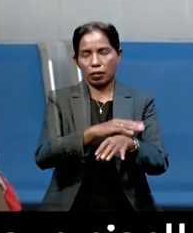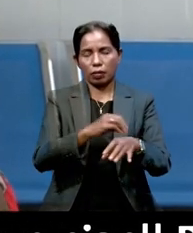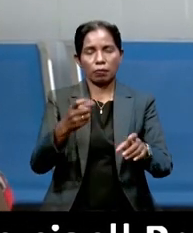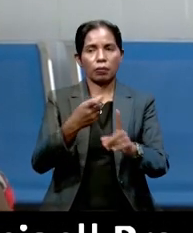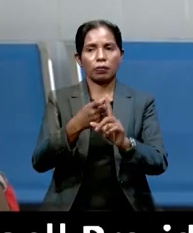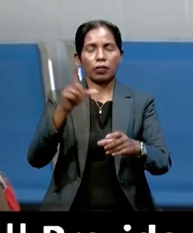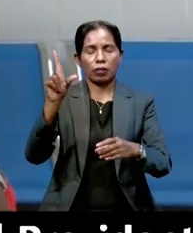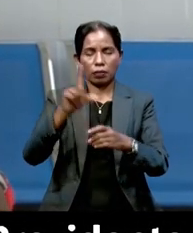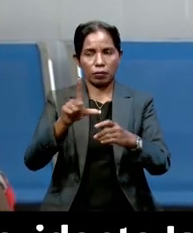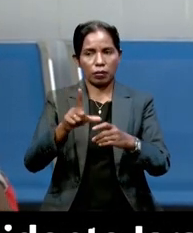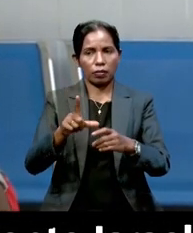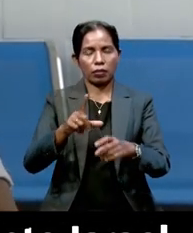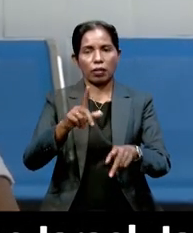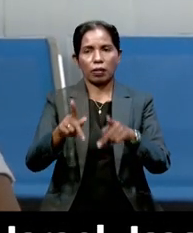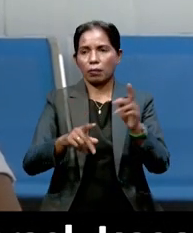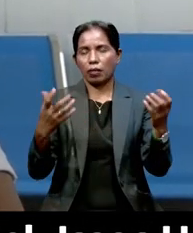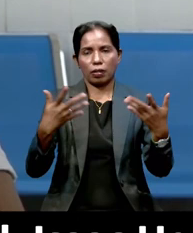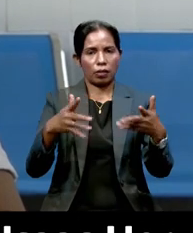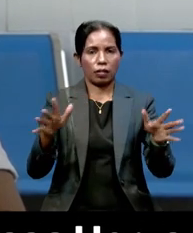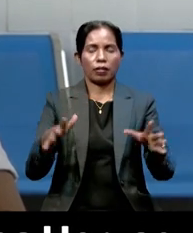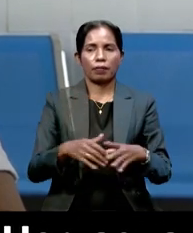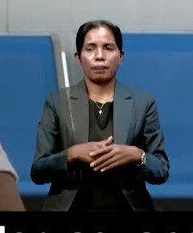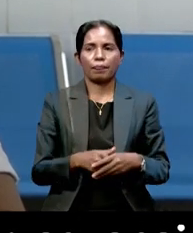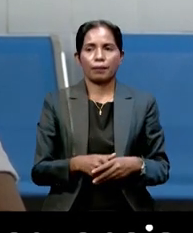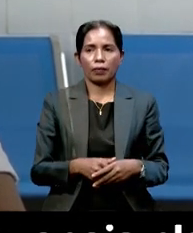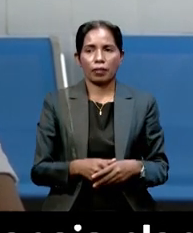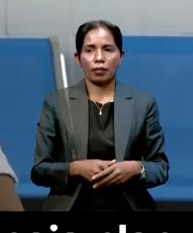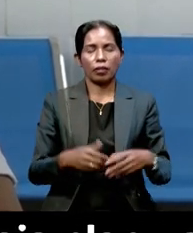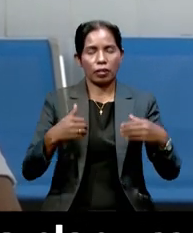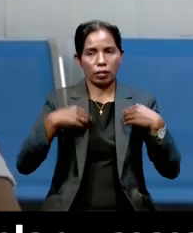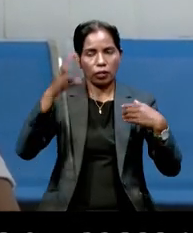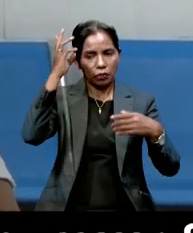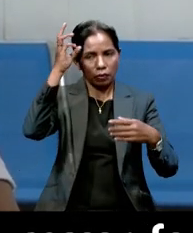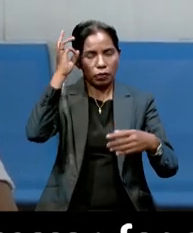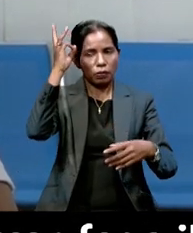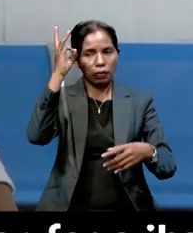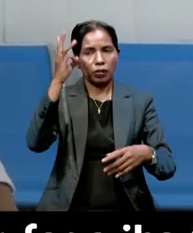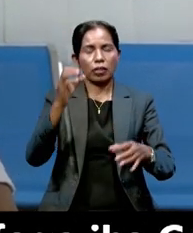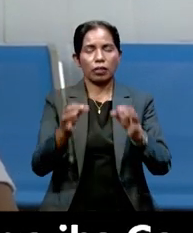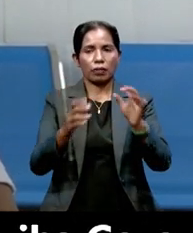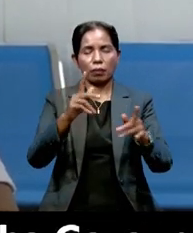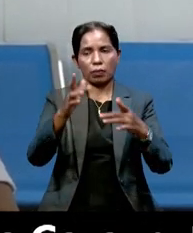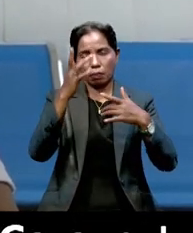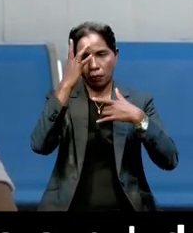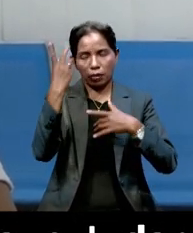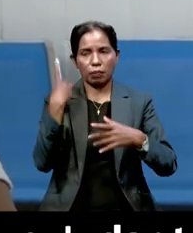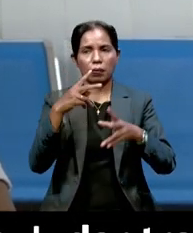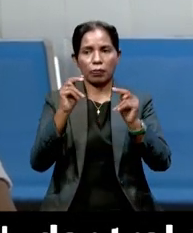nem pessoal menos sim já preocupação também se cari paciente ruma mais mas a mim